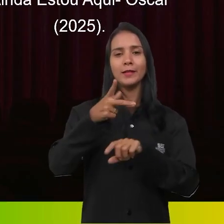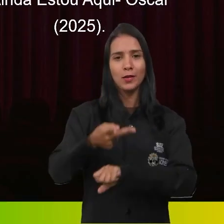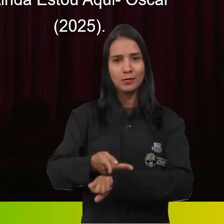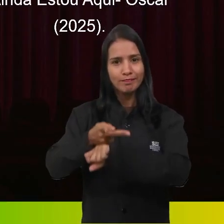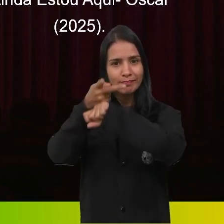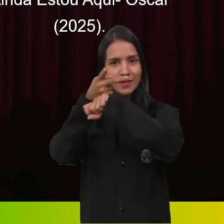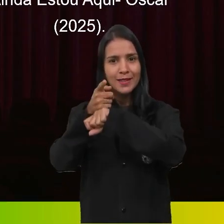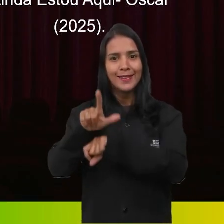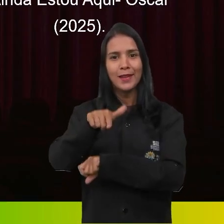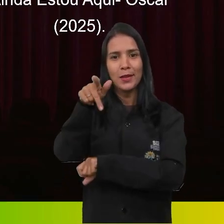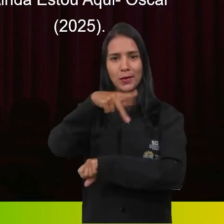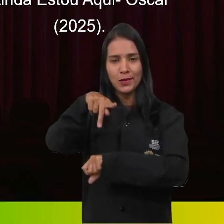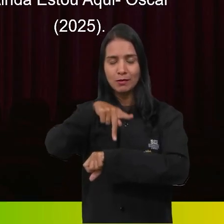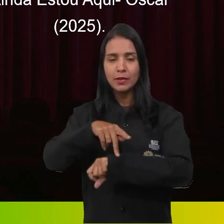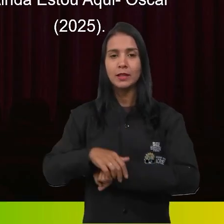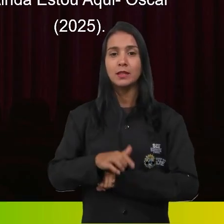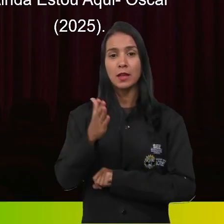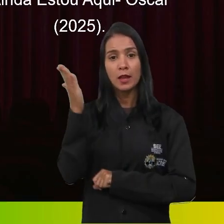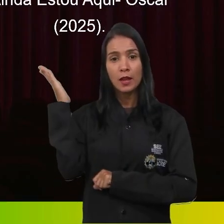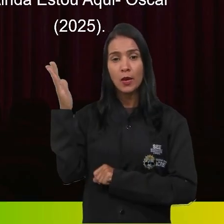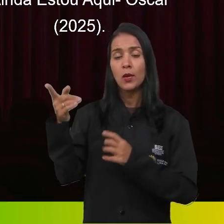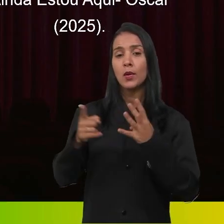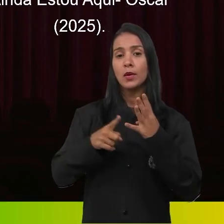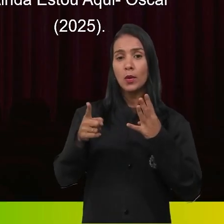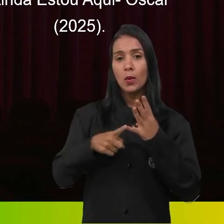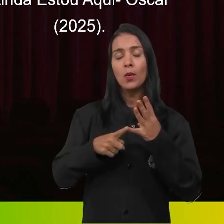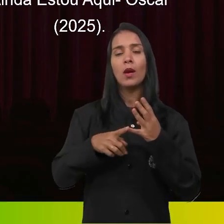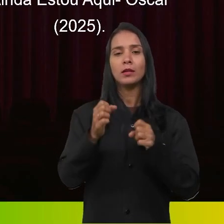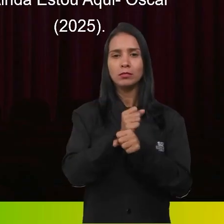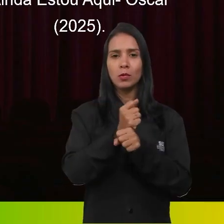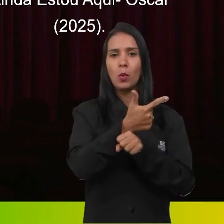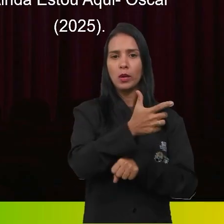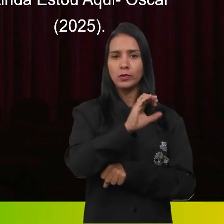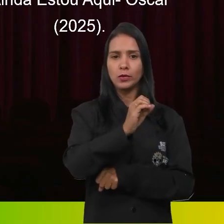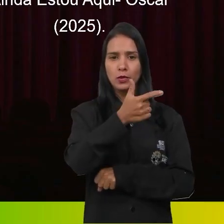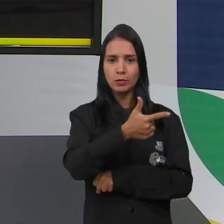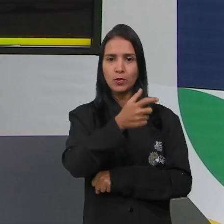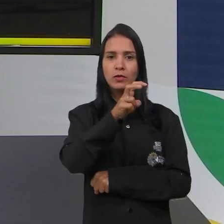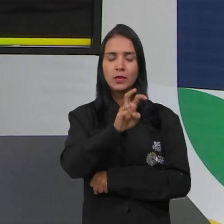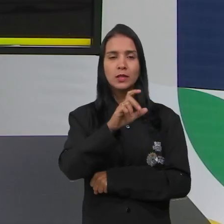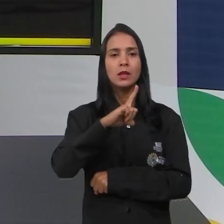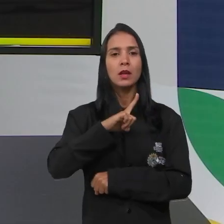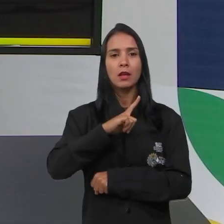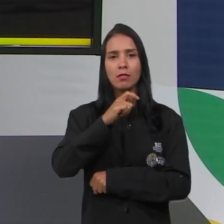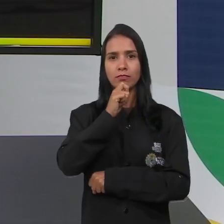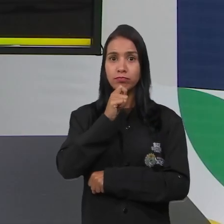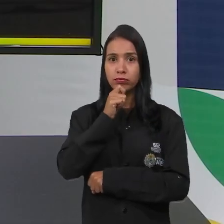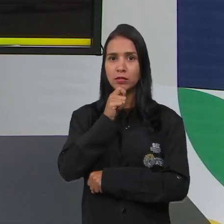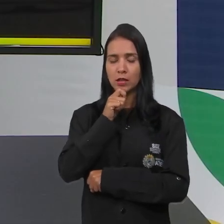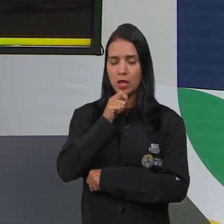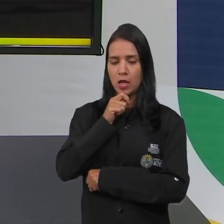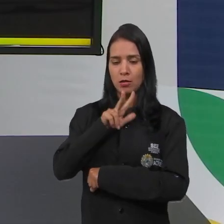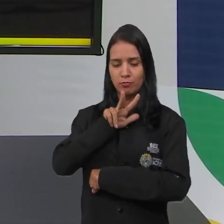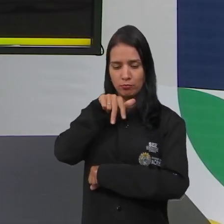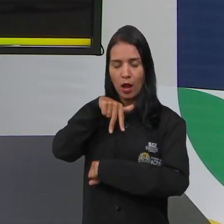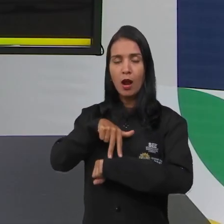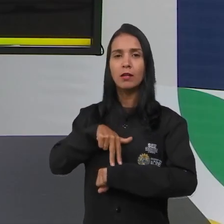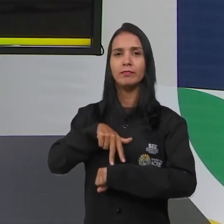1962. E Ainda Estou Aqui, que foi Oscar 2025. Então essas são obras